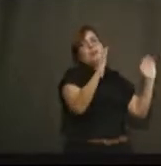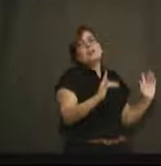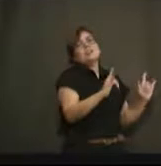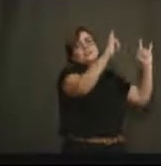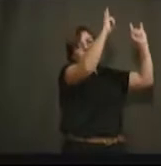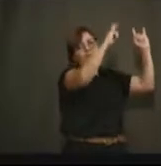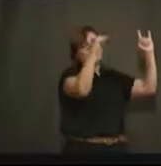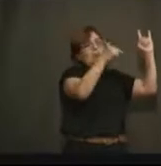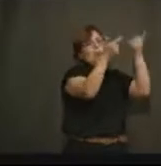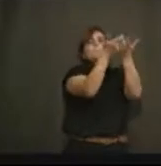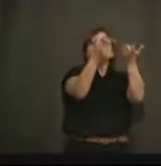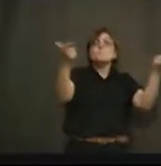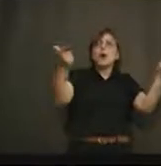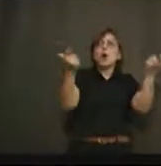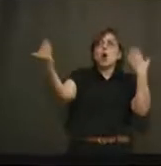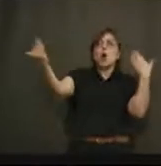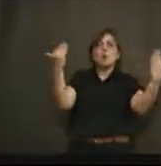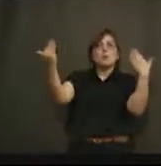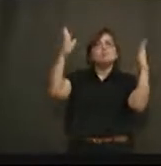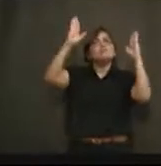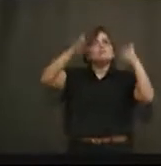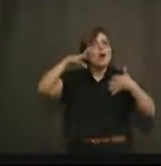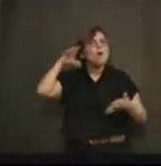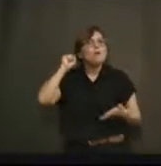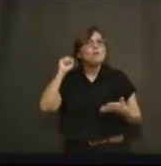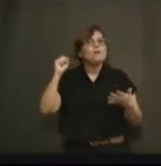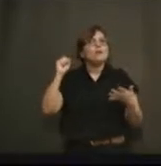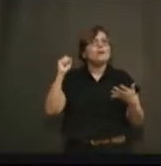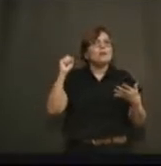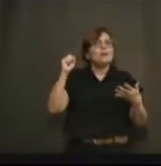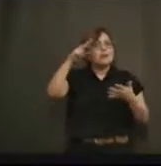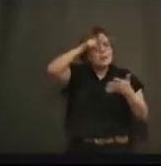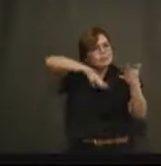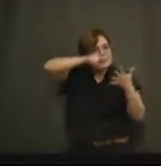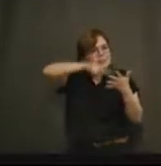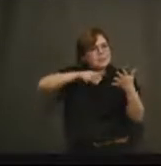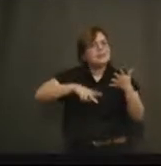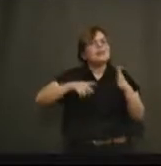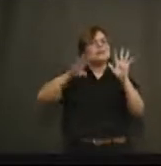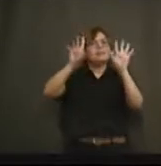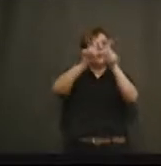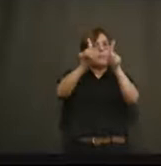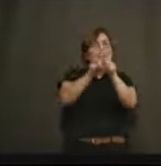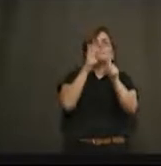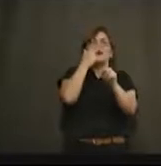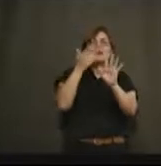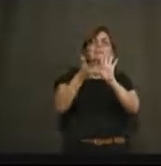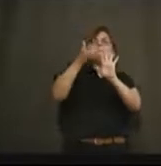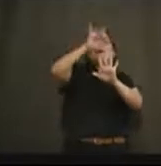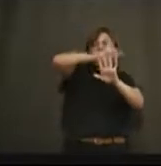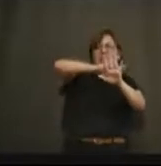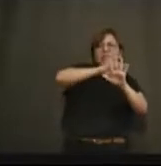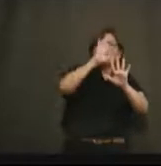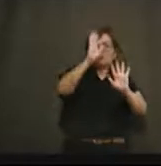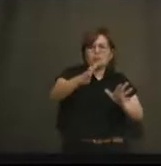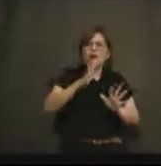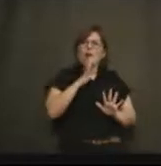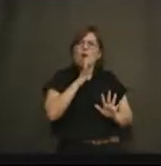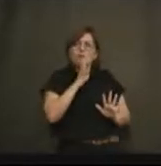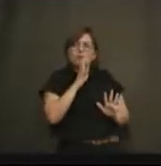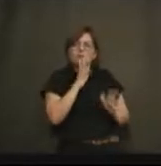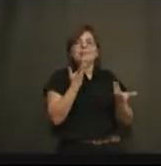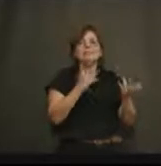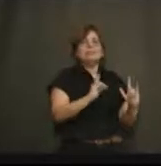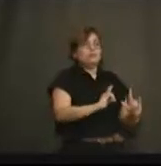ouvi, que eu já li. Os andaimes são, pelo menos, tão importantes que o edifício, provavelmente